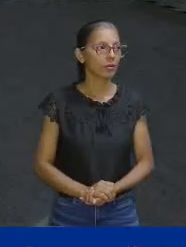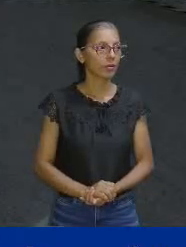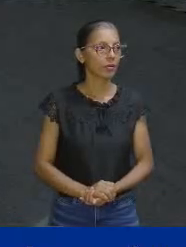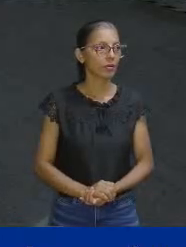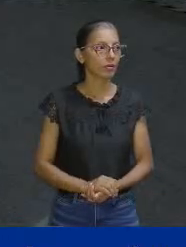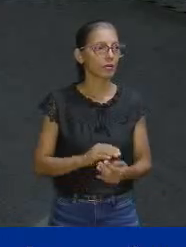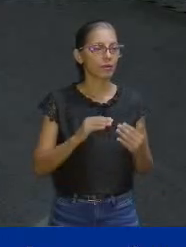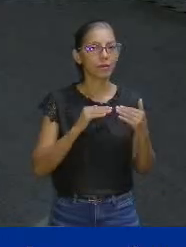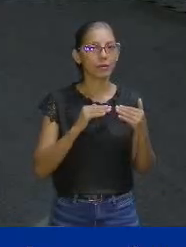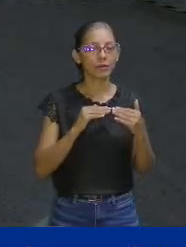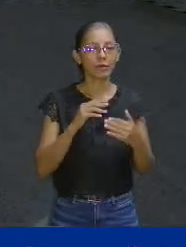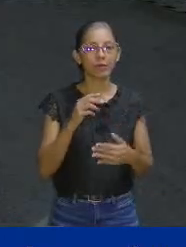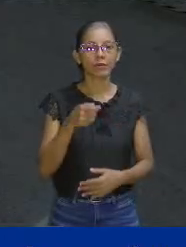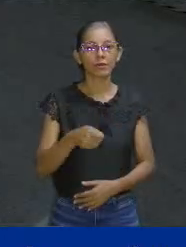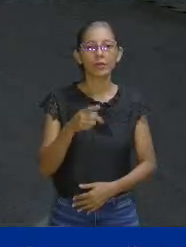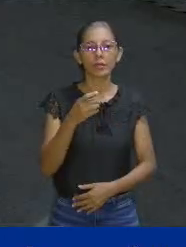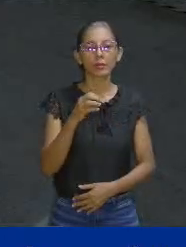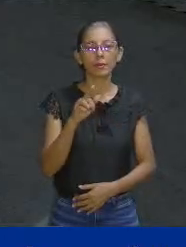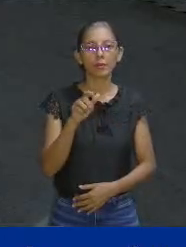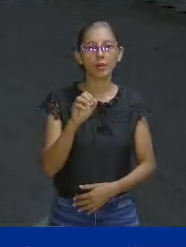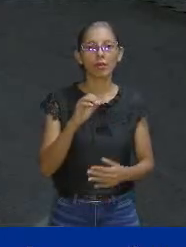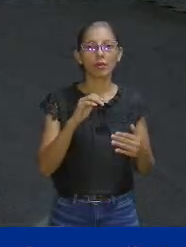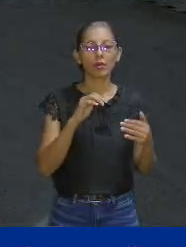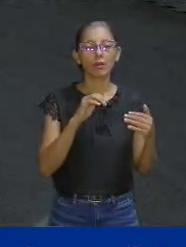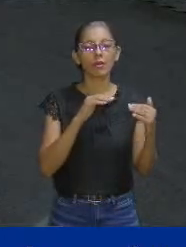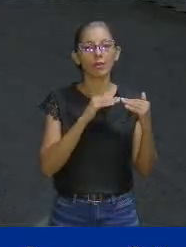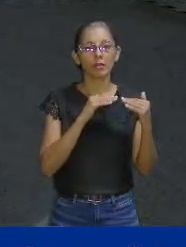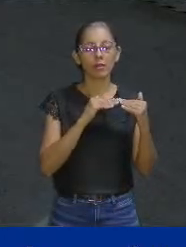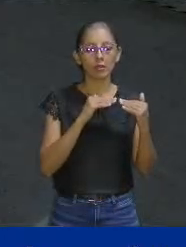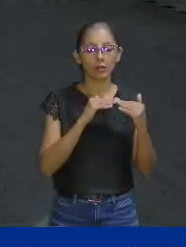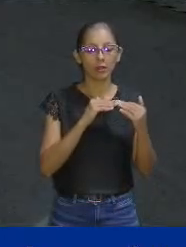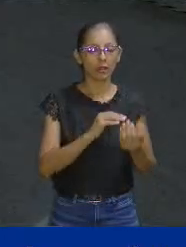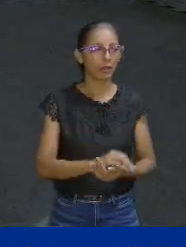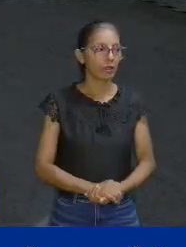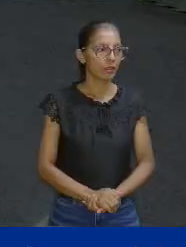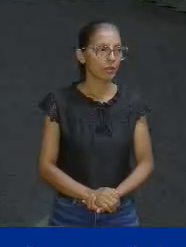Santos. Eu também acompanho, presidente. Acompanho o relator.